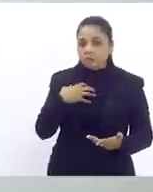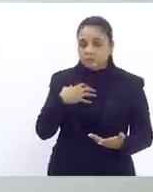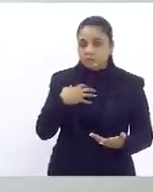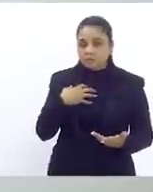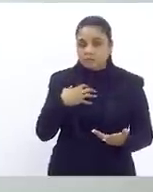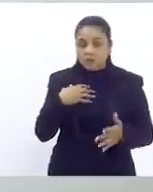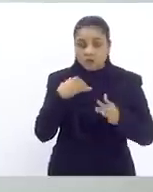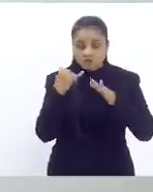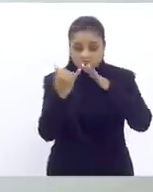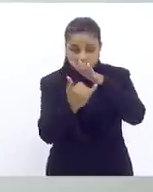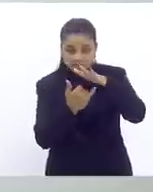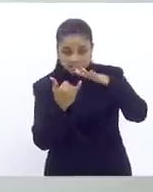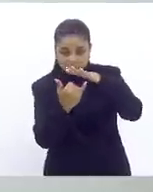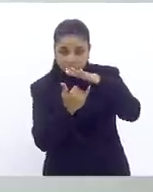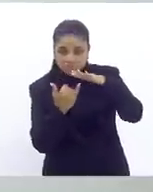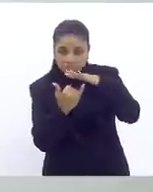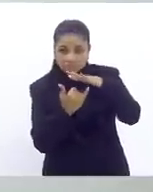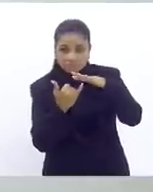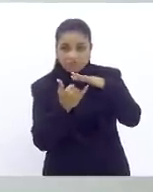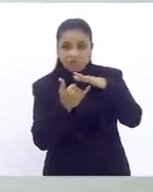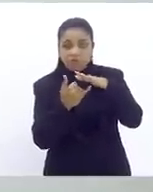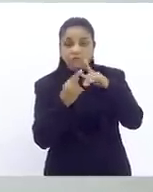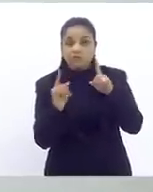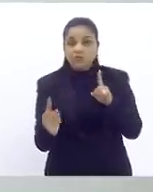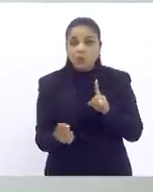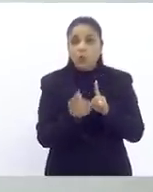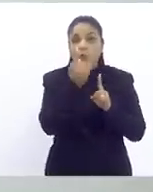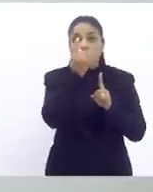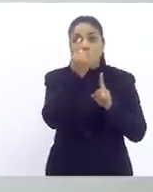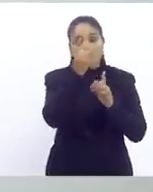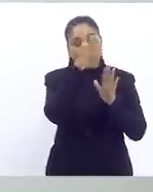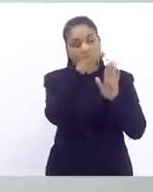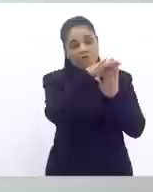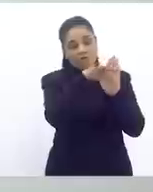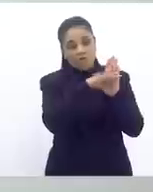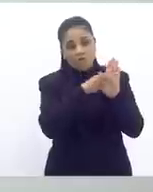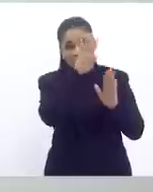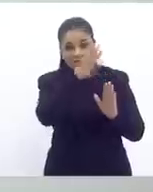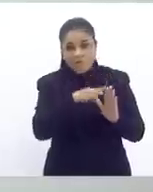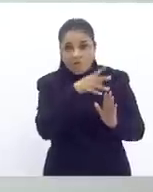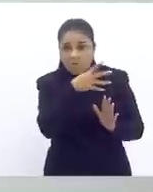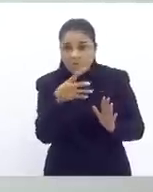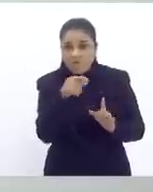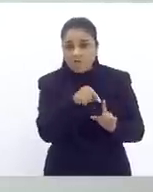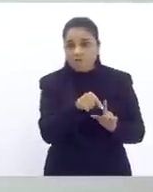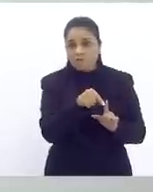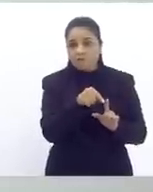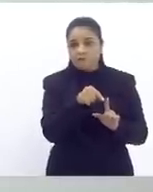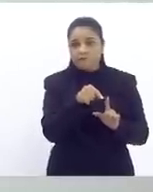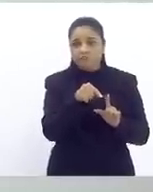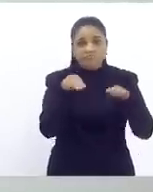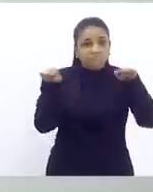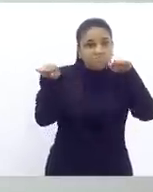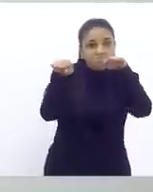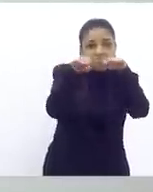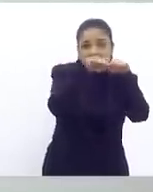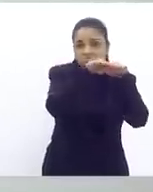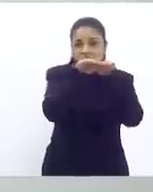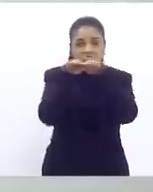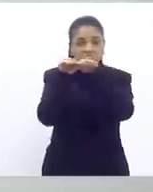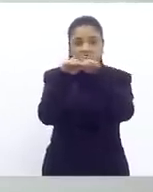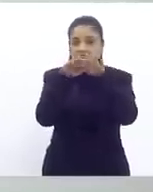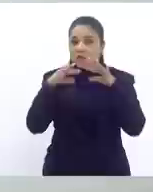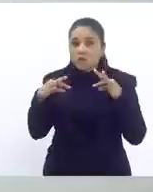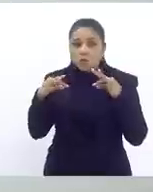tese eles devem trabalhar com uma folha só como foi uma recomposição linear para todo mundo é difícil